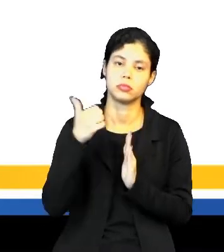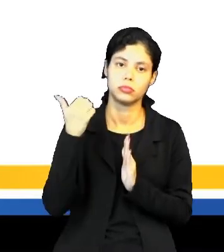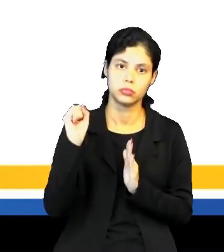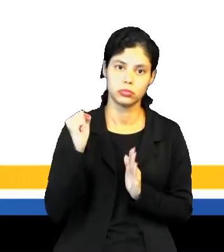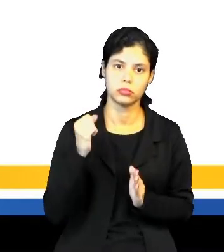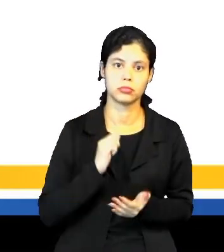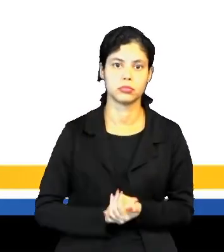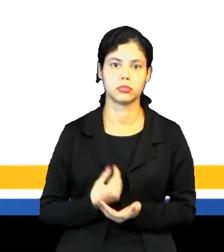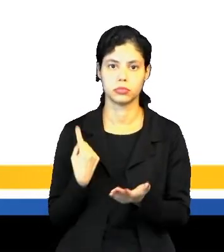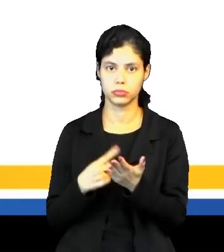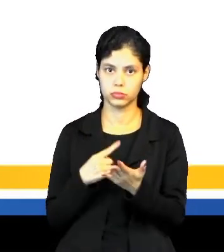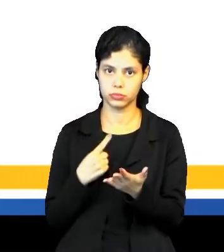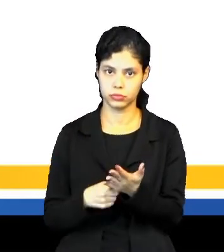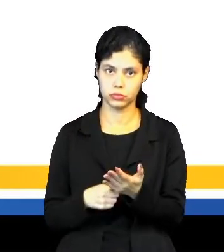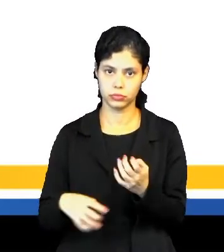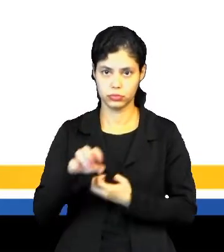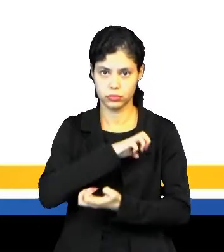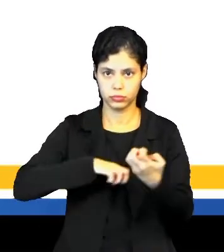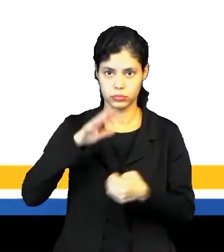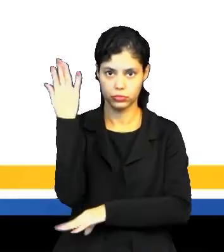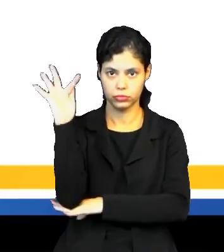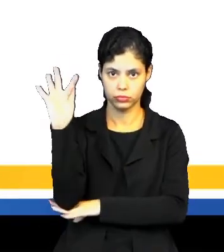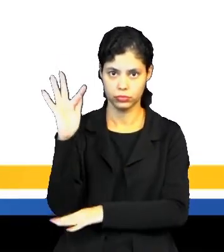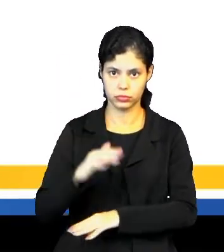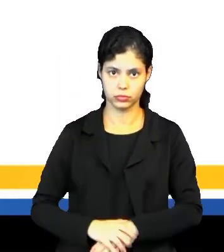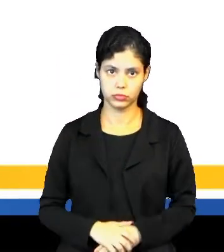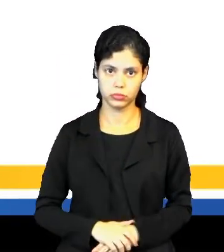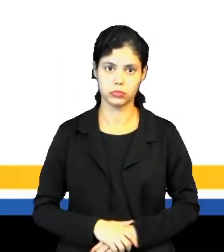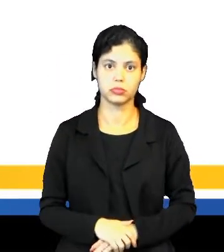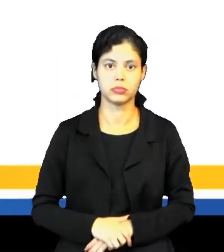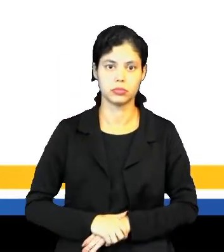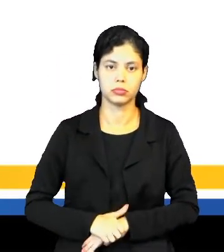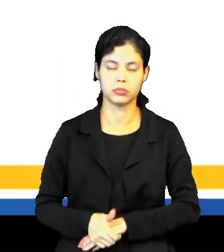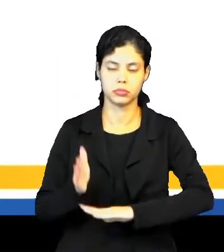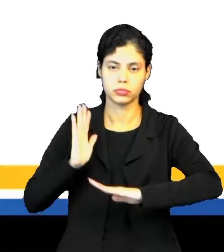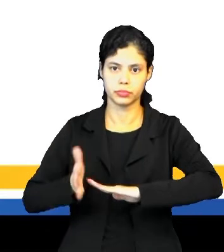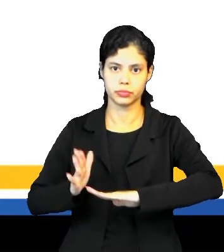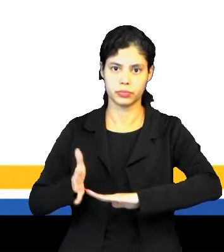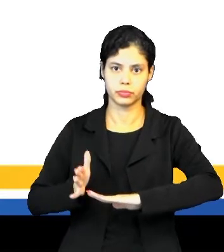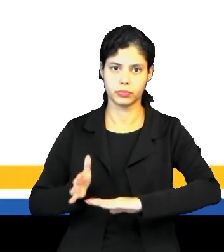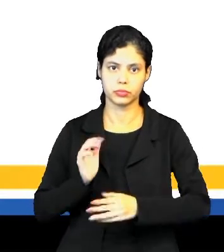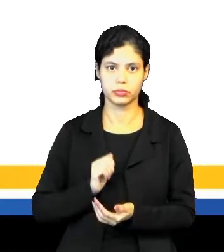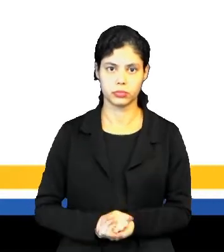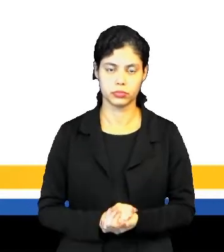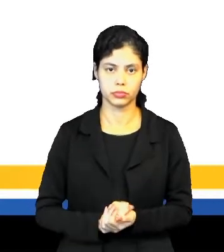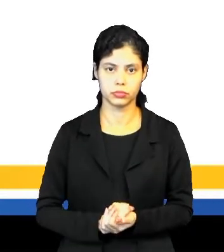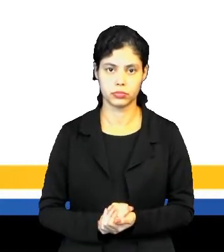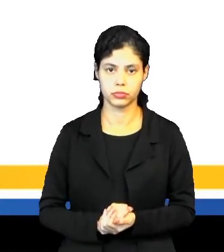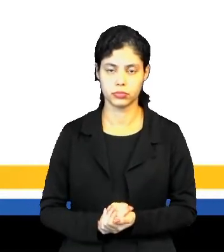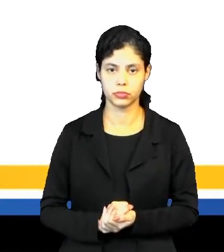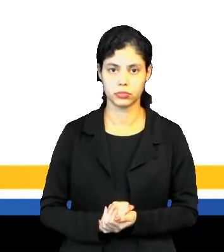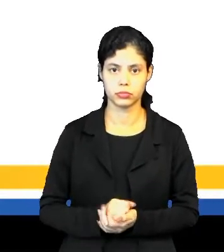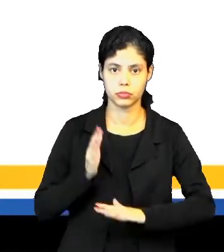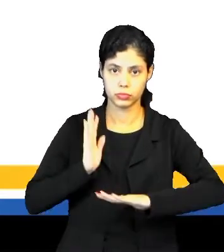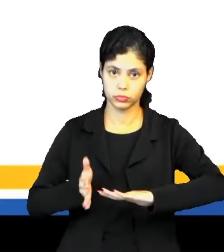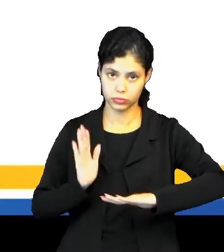marcado pelo início da Revolução Francesa. Já a Idade Contemporânea, a